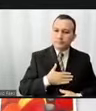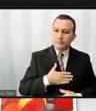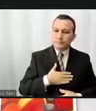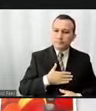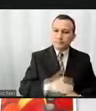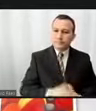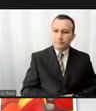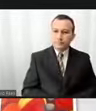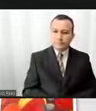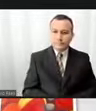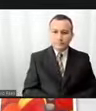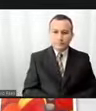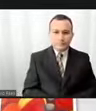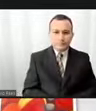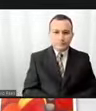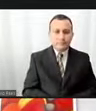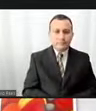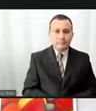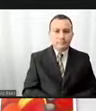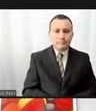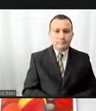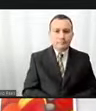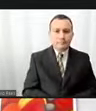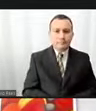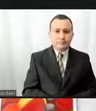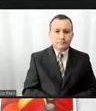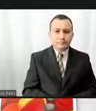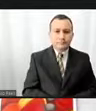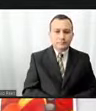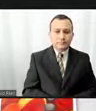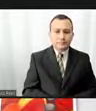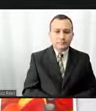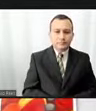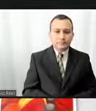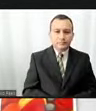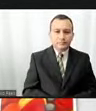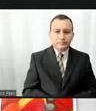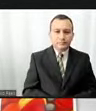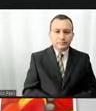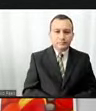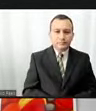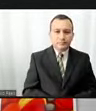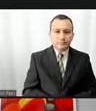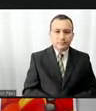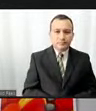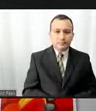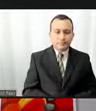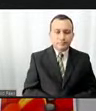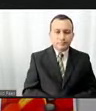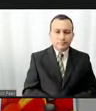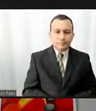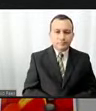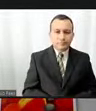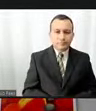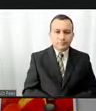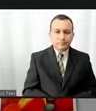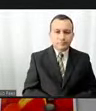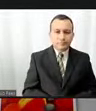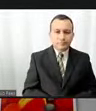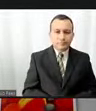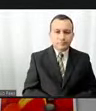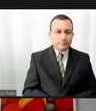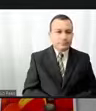pode tomar. Não, é você que. Vamos dar o vereador. O presidente, você acha que pode tomar? E caçar a palavra.